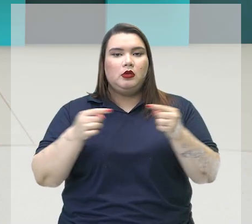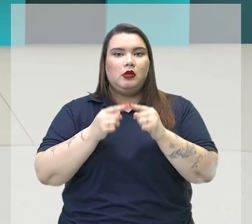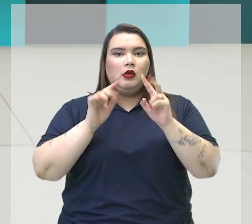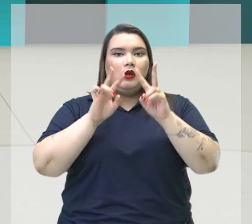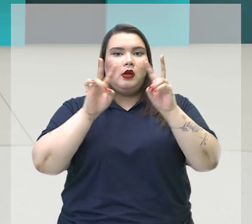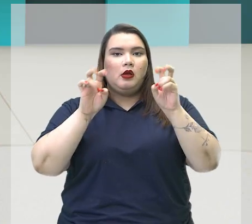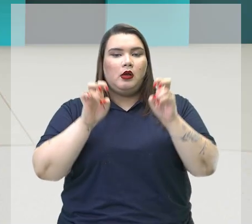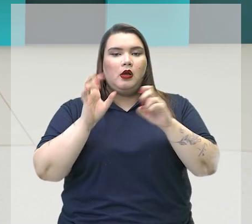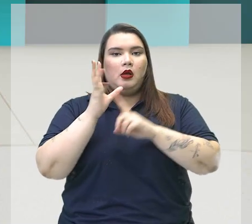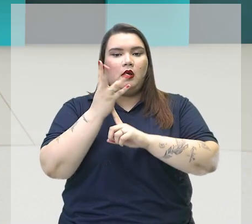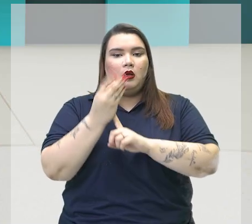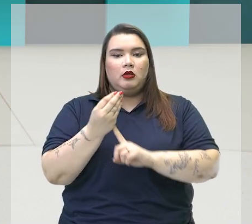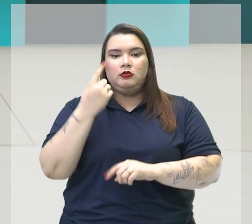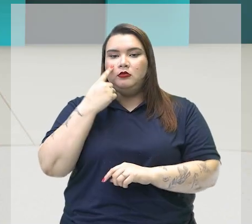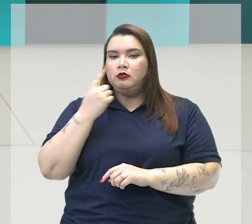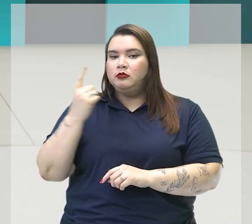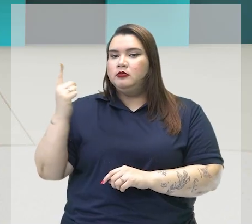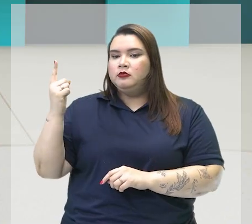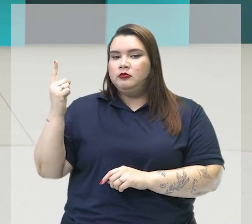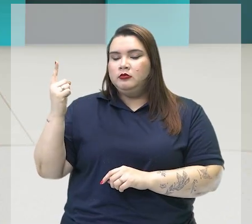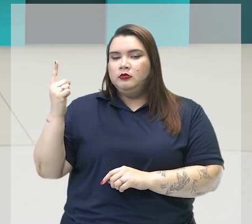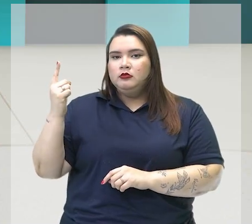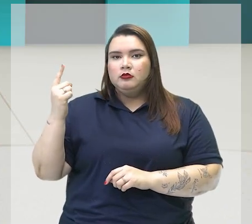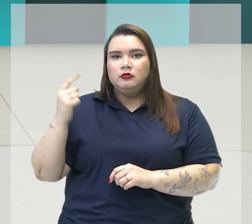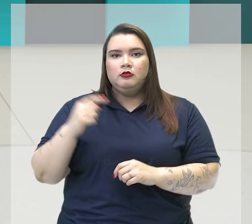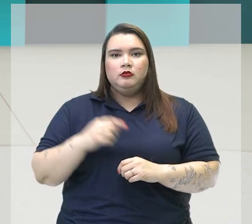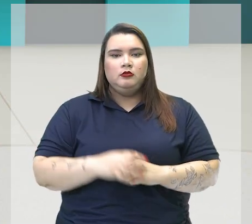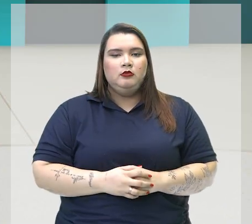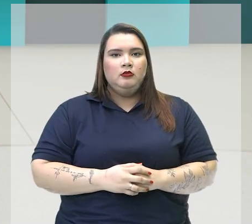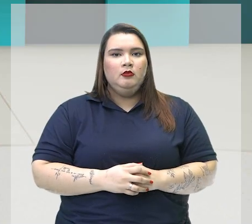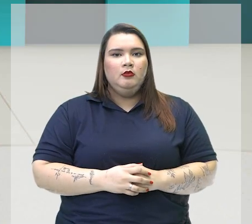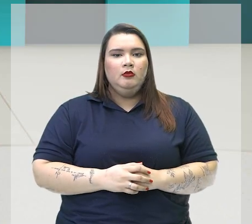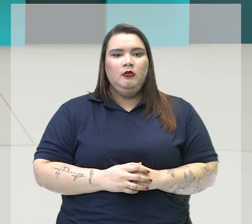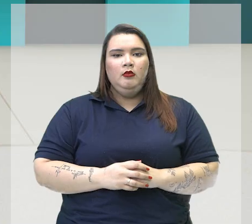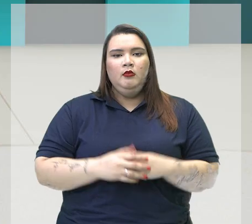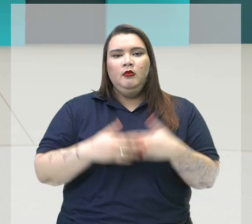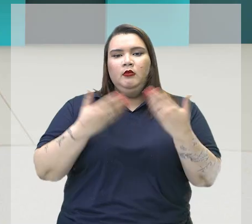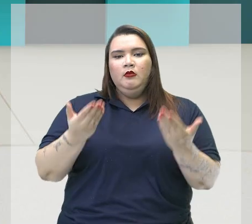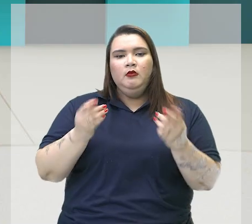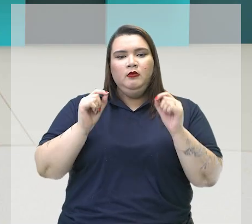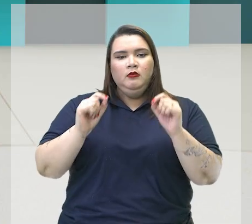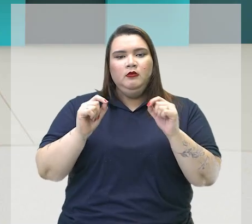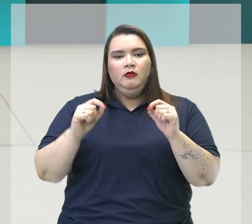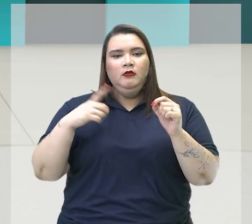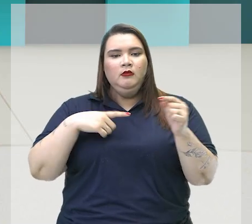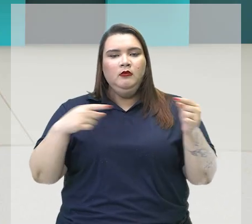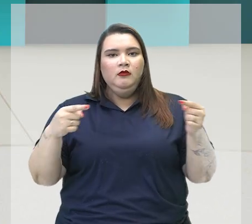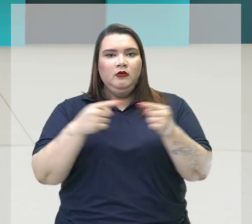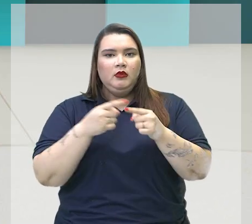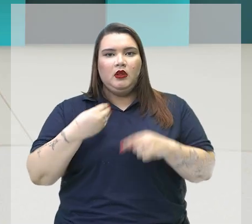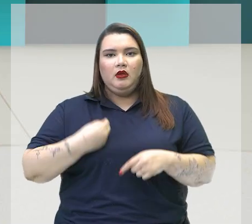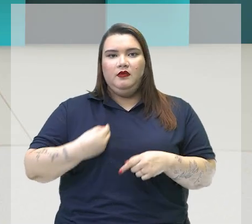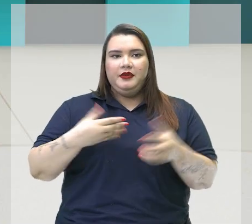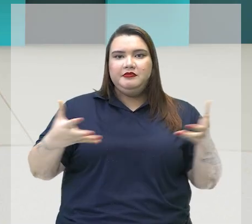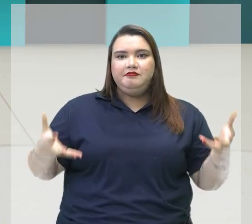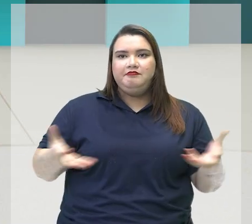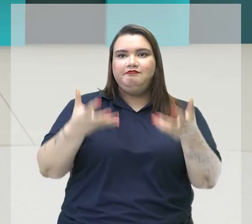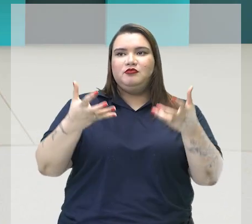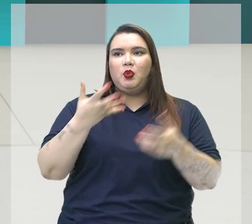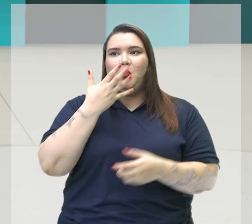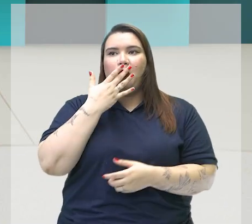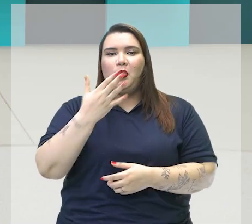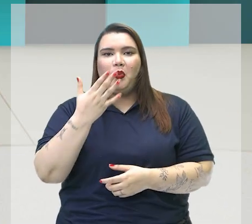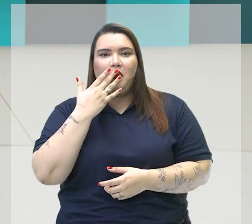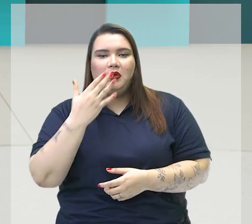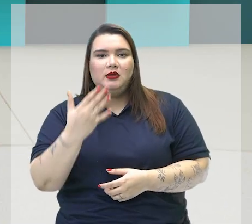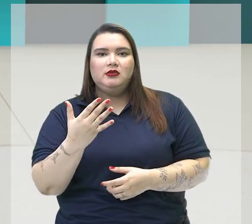makes life more colorful and meaningful? O que faz, o que torna a vida mais colorida e mais